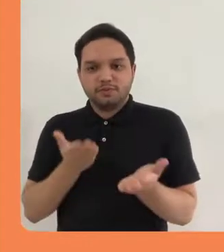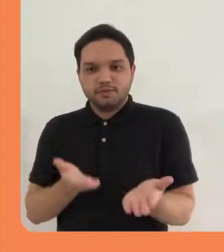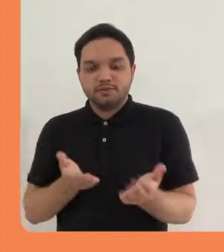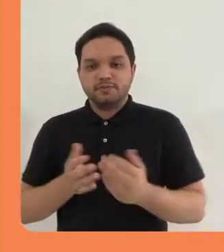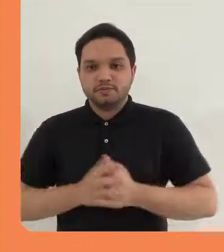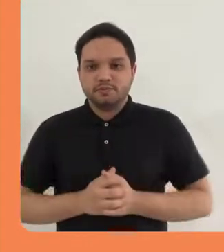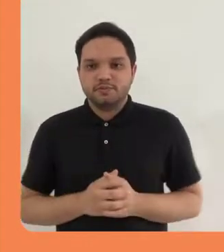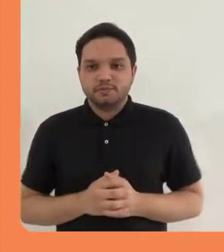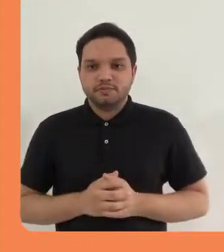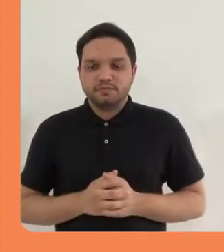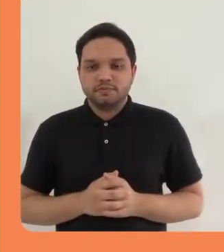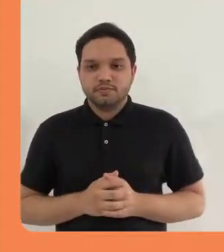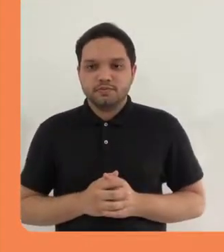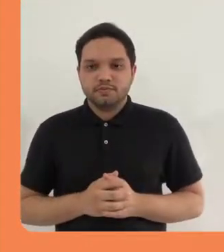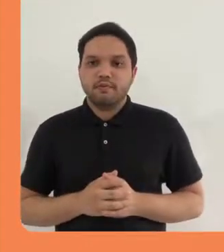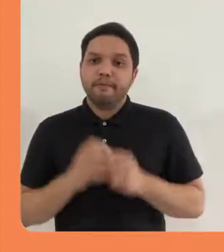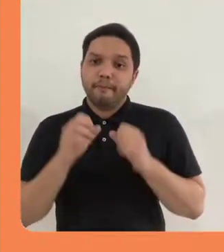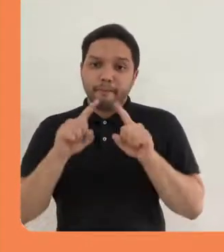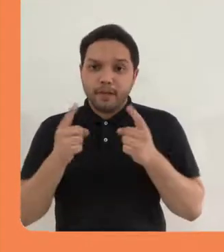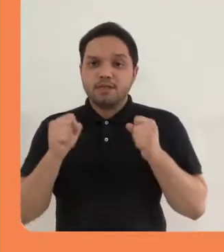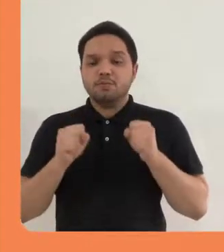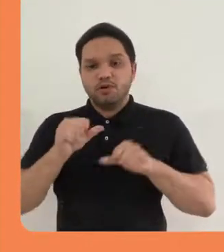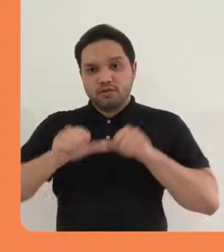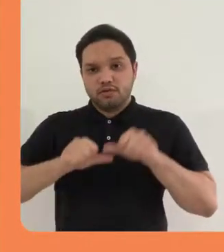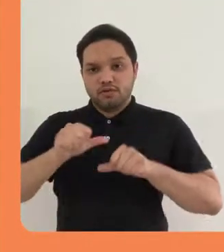E está aqui nossa tarefa completa.